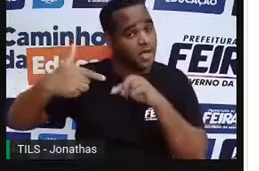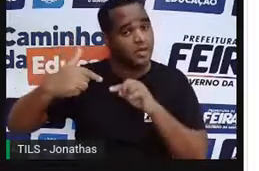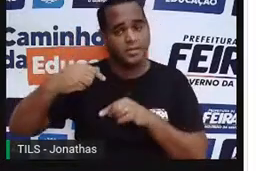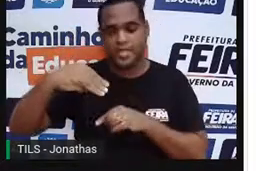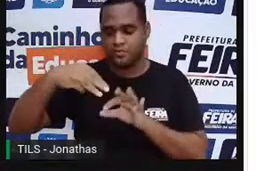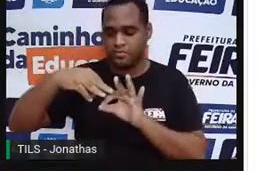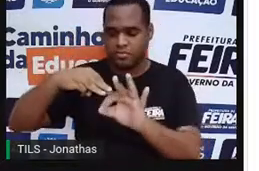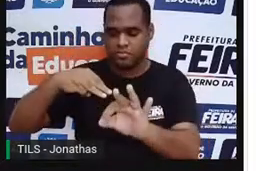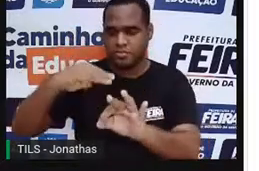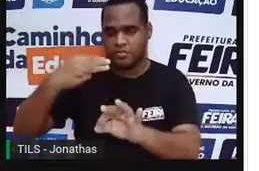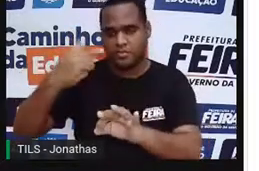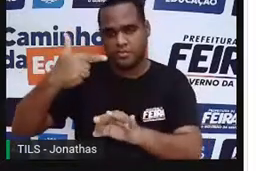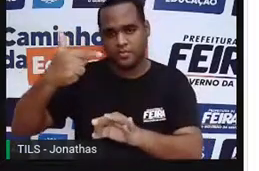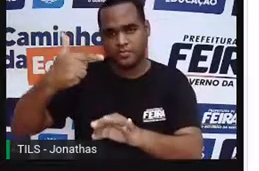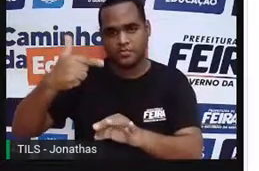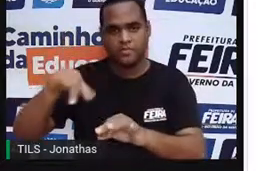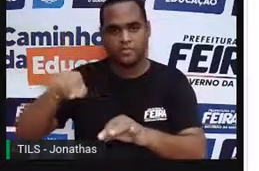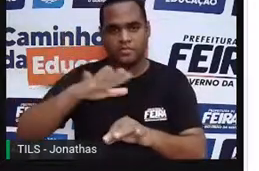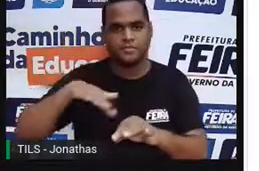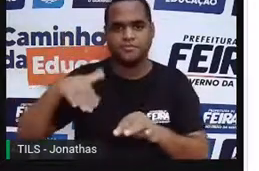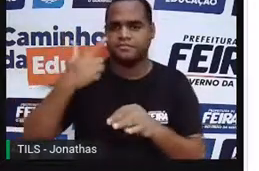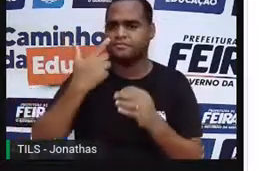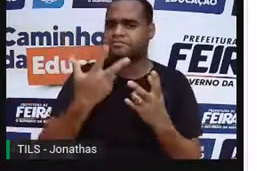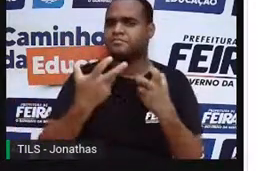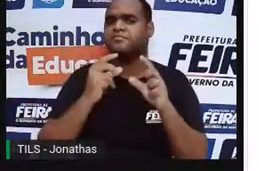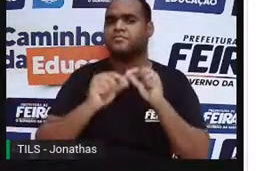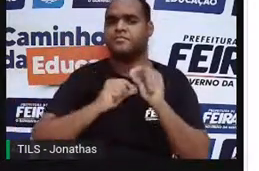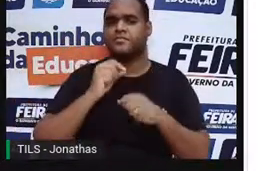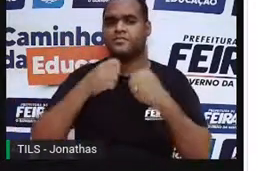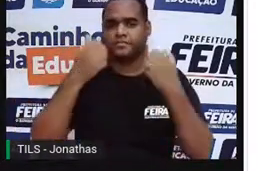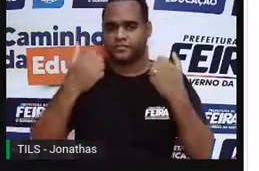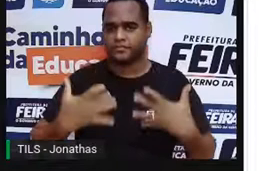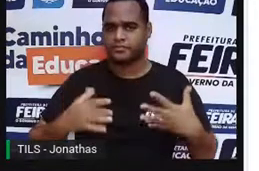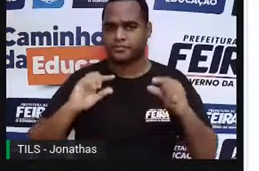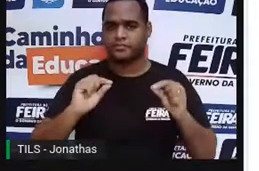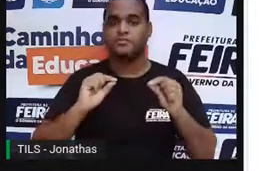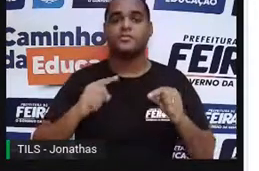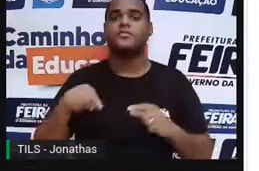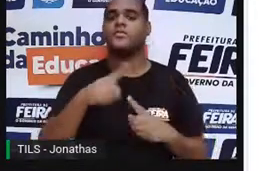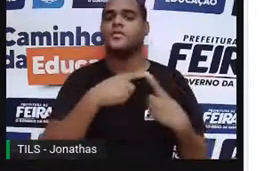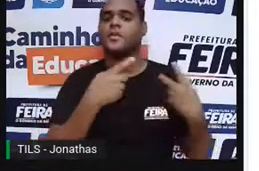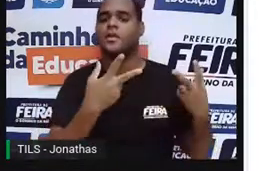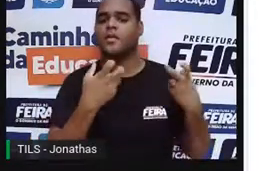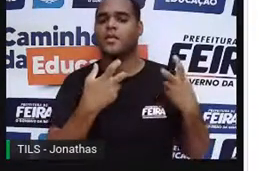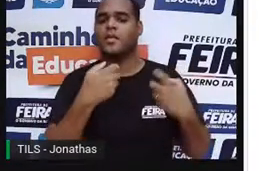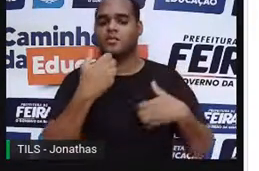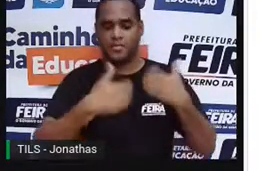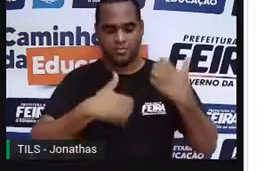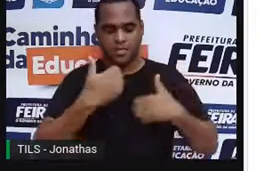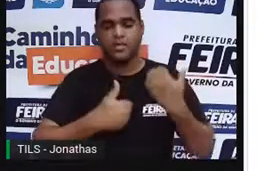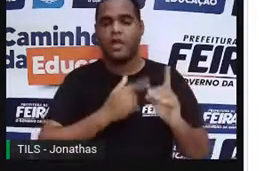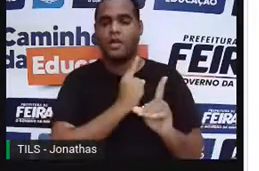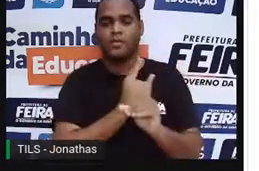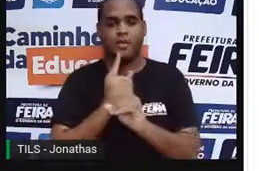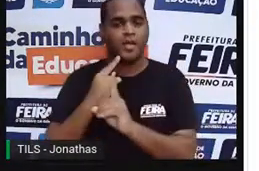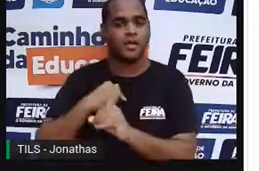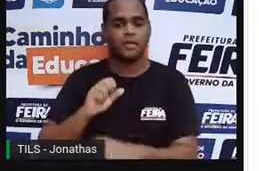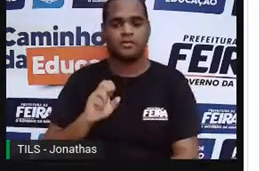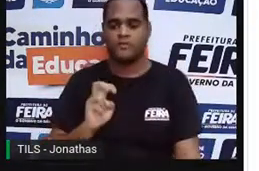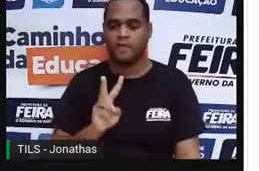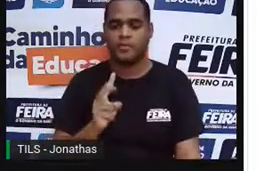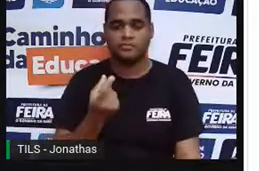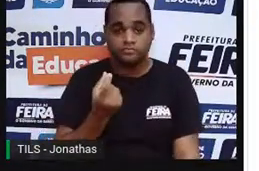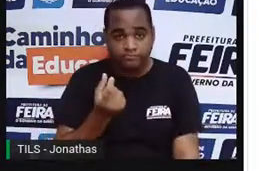quadrado aqui já nos faz perceber que a gente vai precisar encontrar o valor